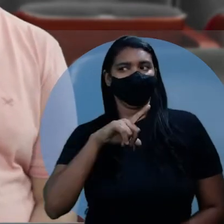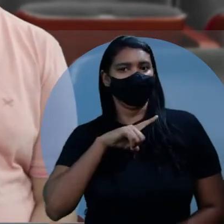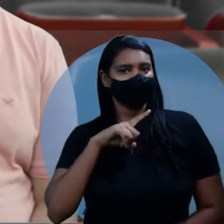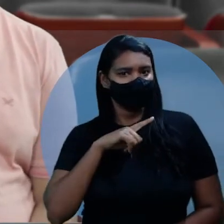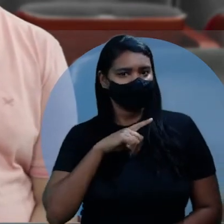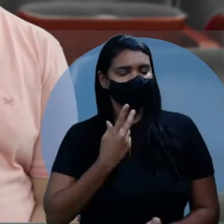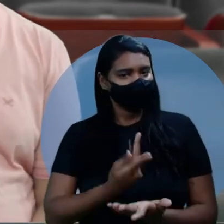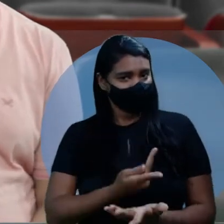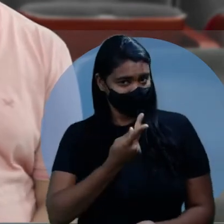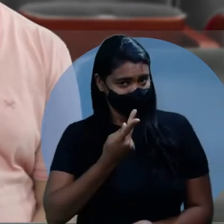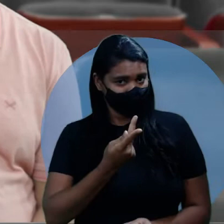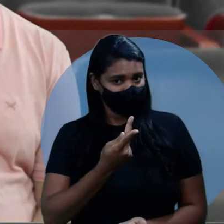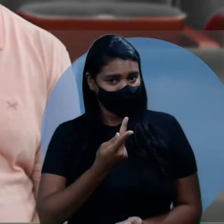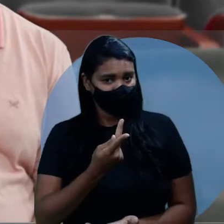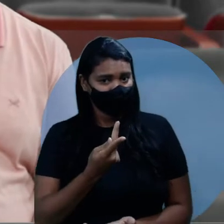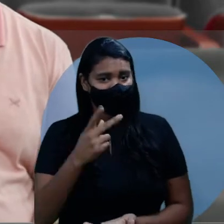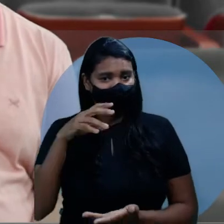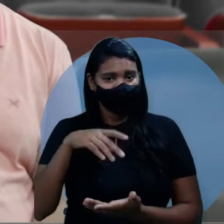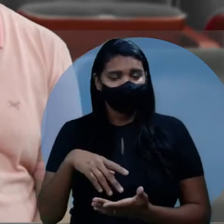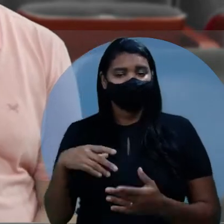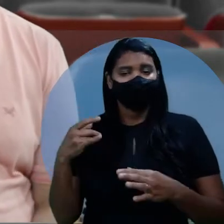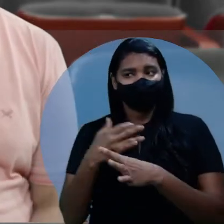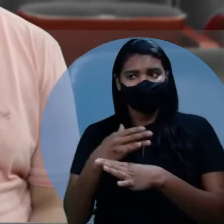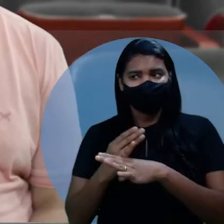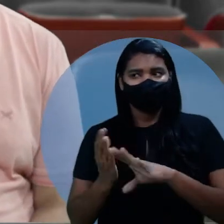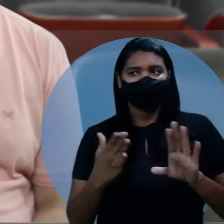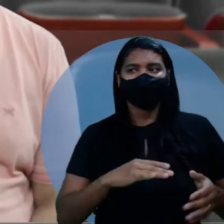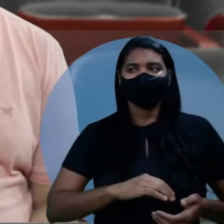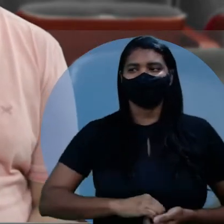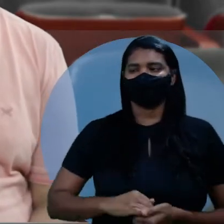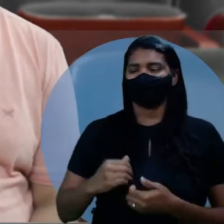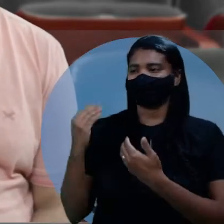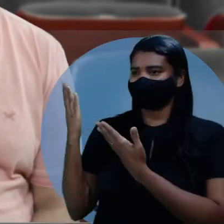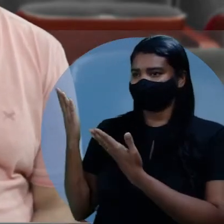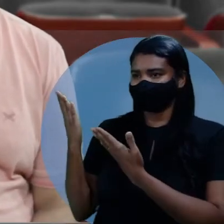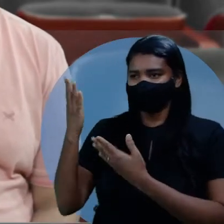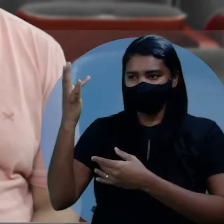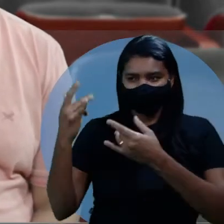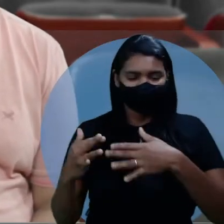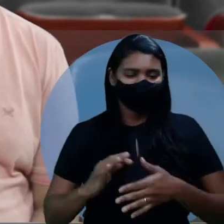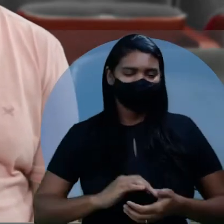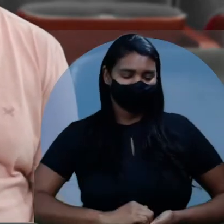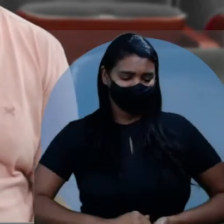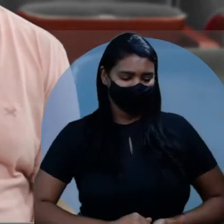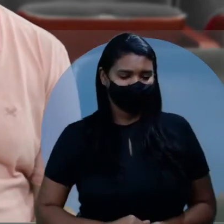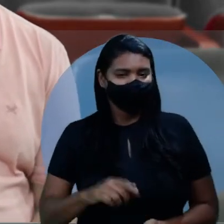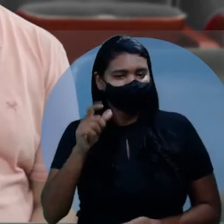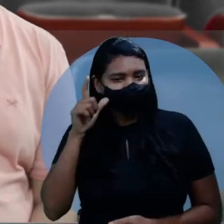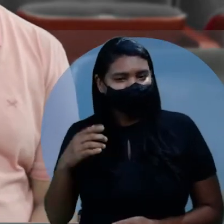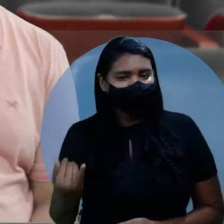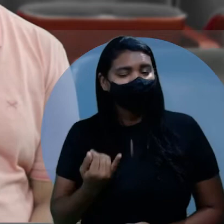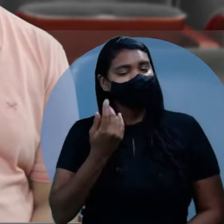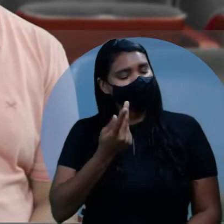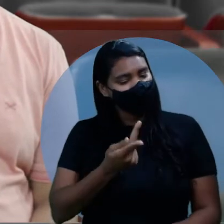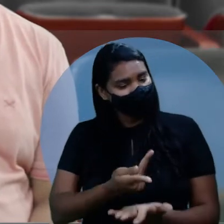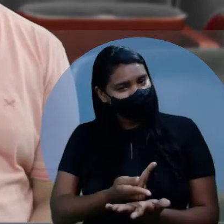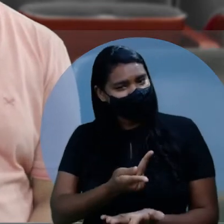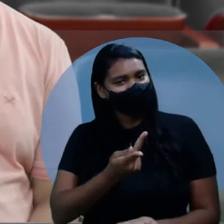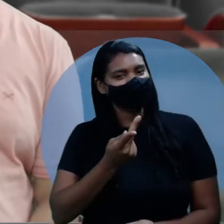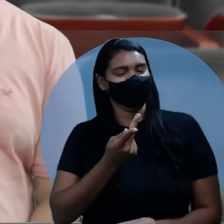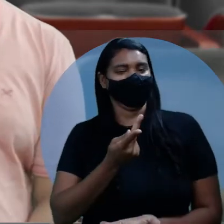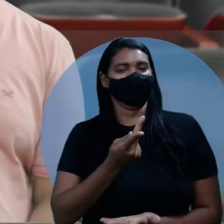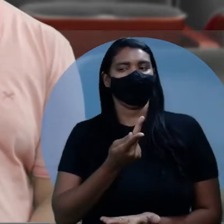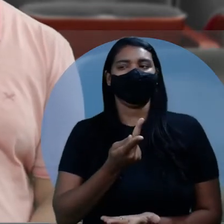esse acontecimento dentro da nossa cidade. O que eu acho interessante justamente quando o senhor fala, professor, esse acontecimento,